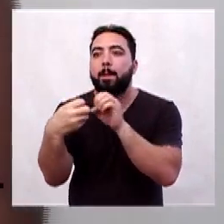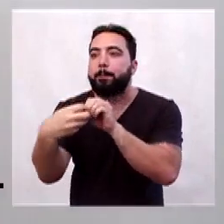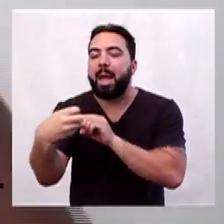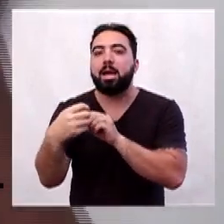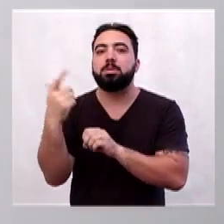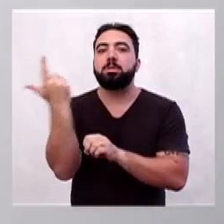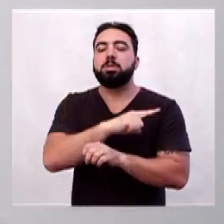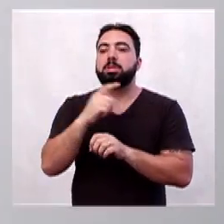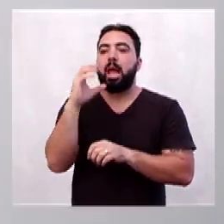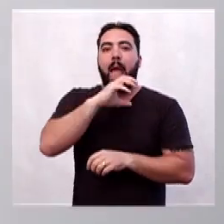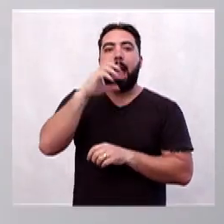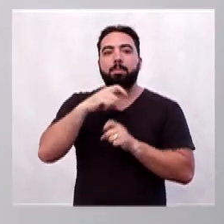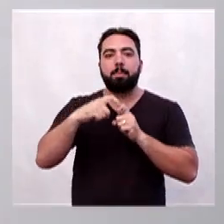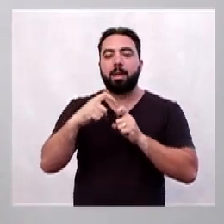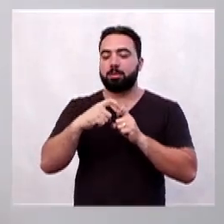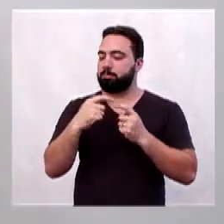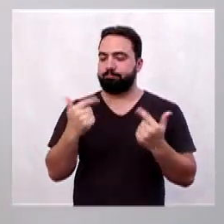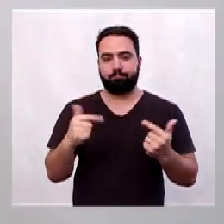para levar a Bia.